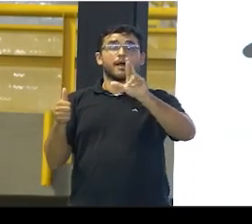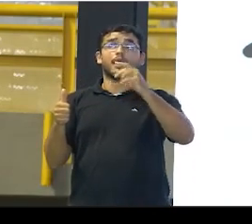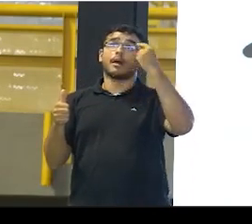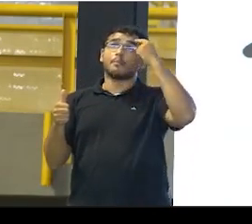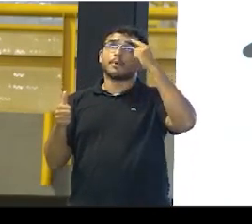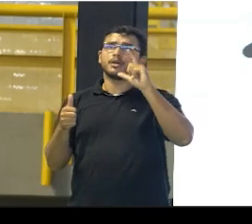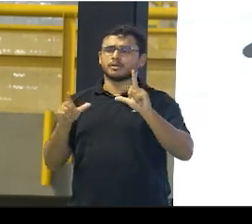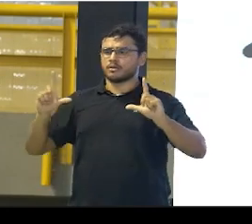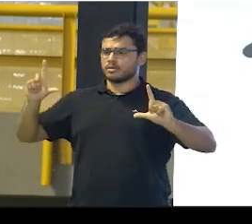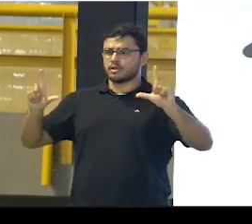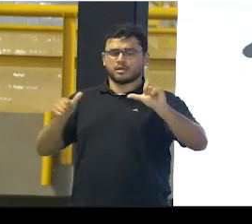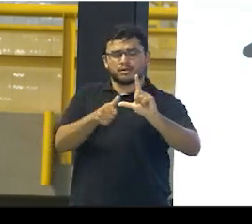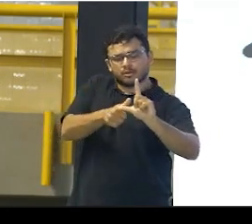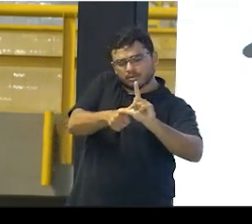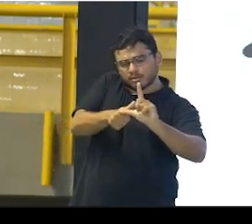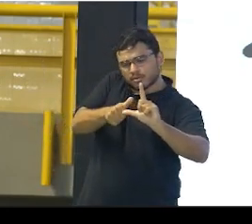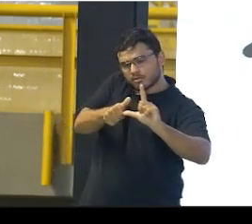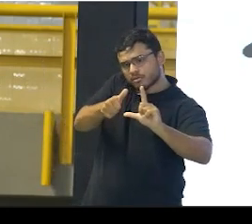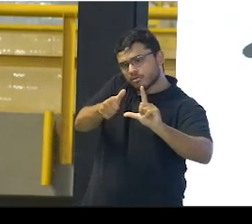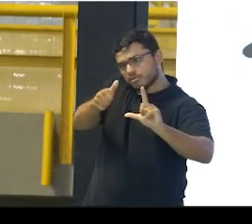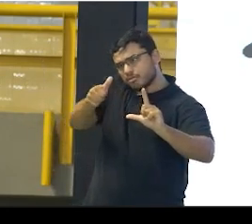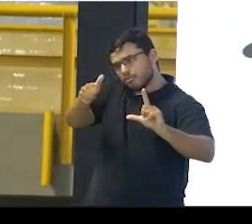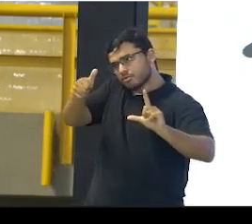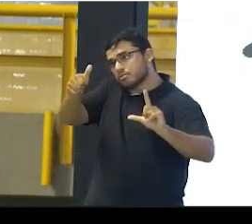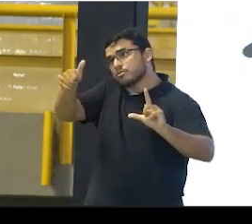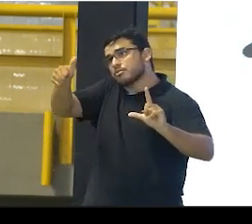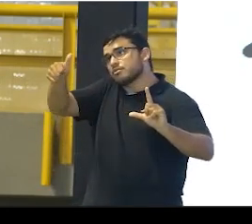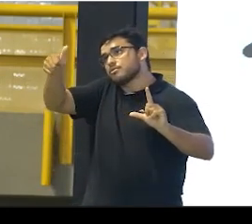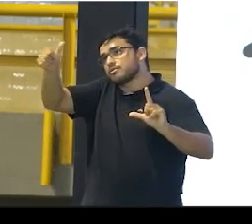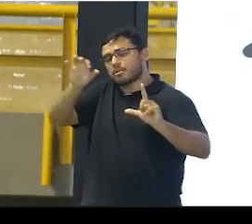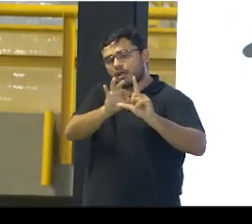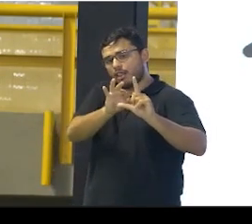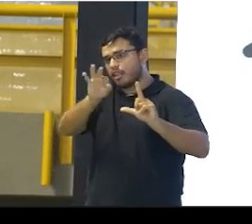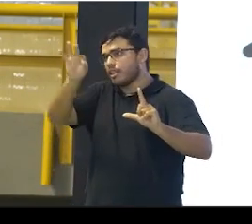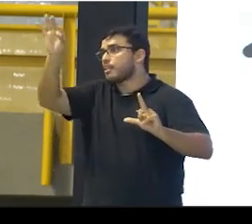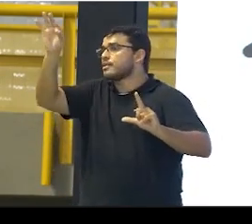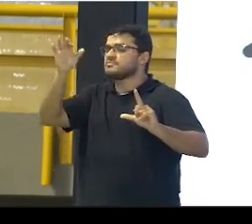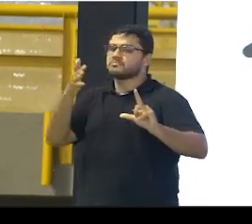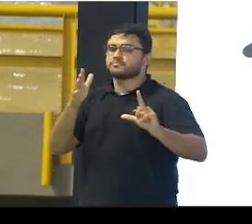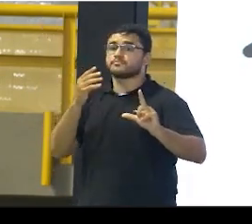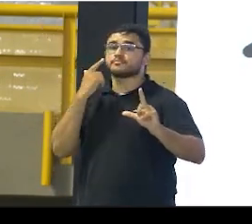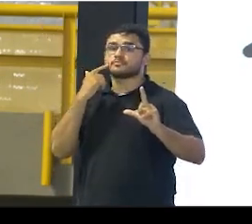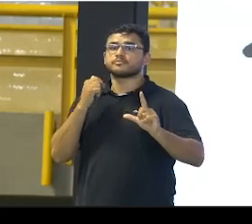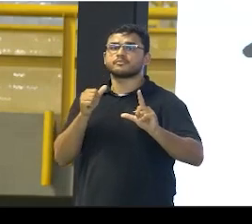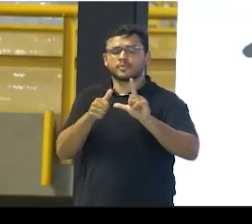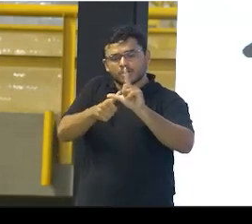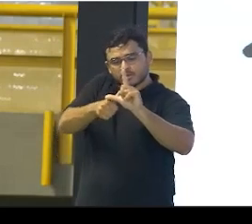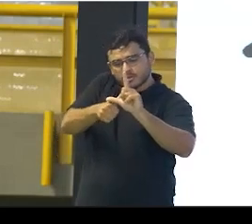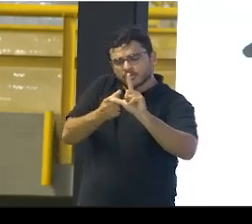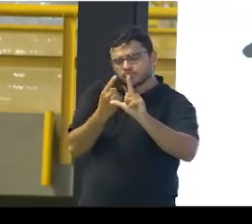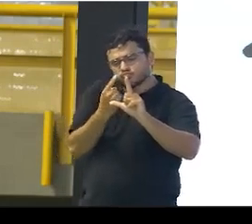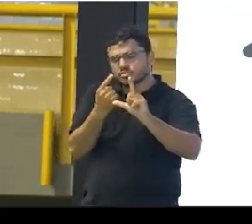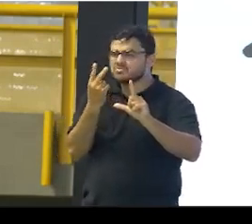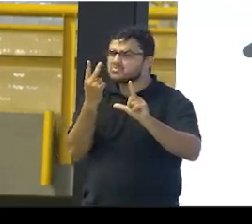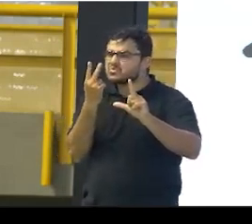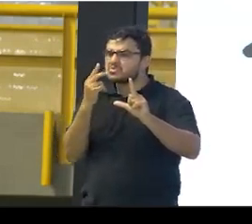2, 3, 4, 5, 6, 7, 8. Você vai colocando polegares, é a largura do teu polegar, que